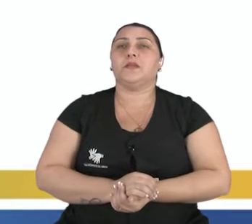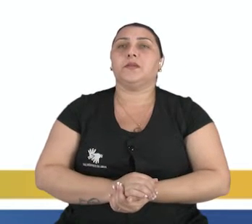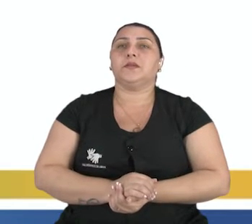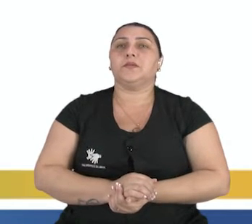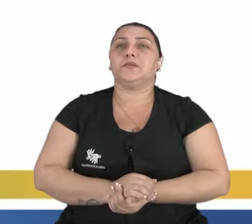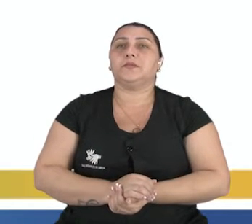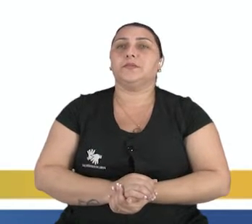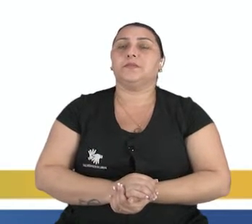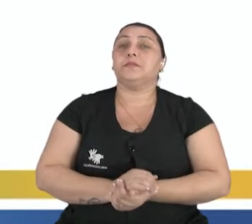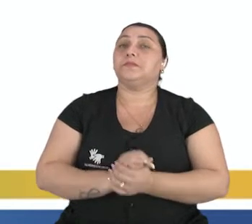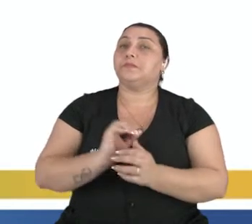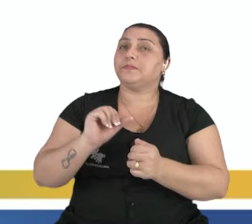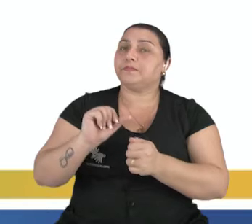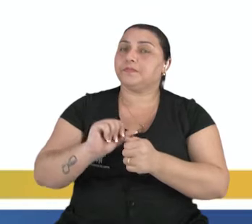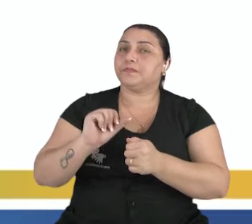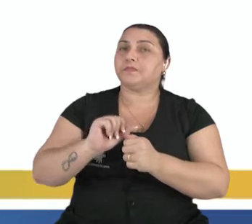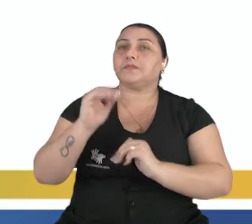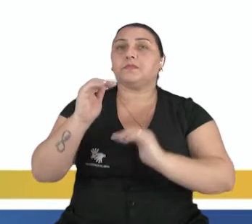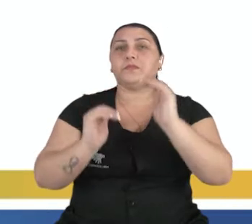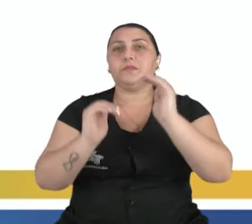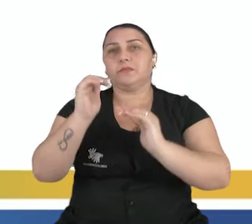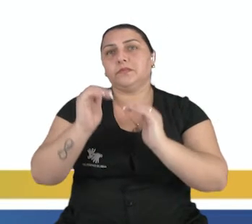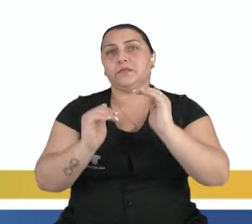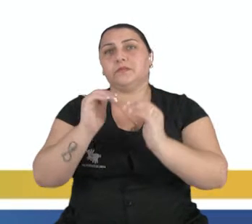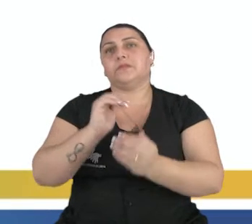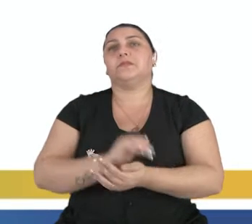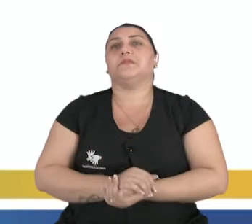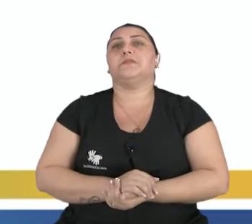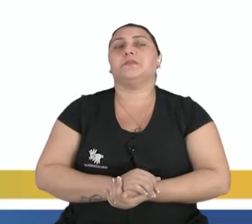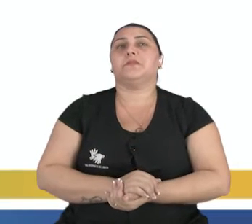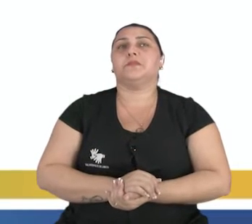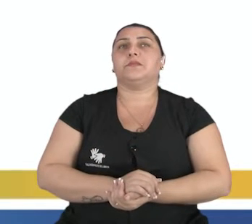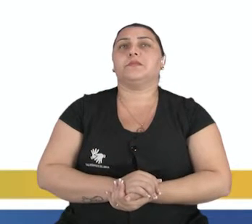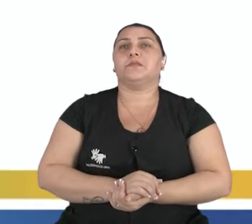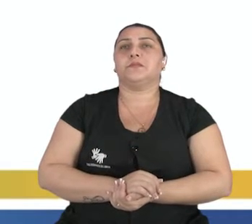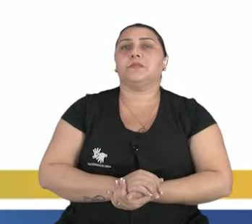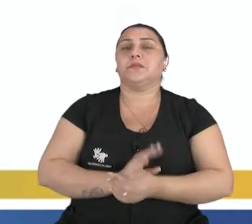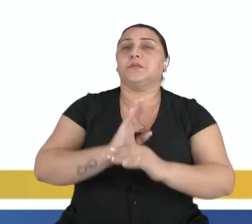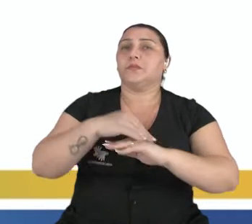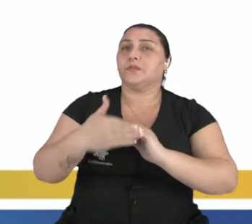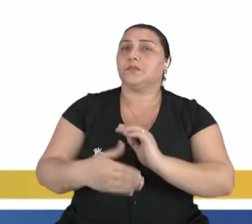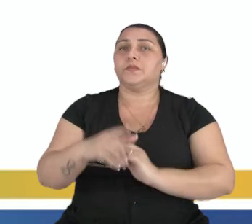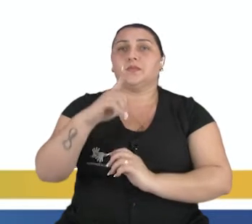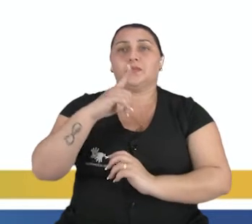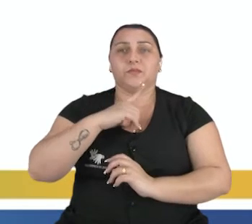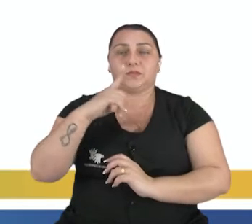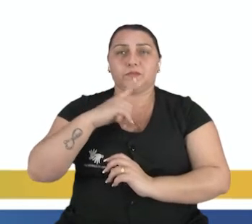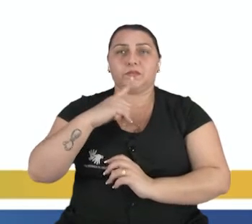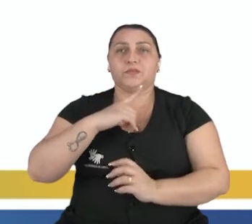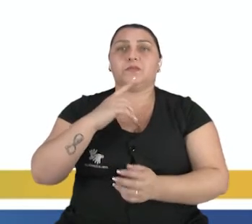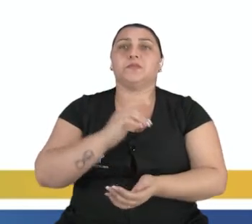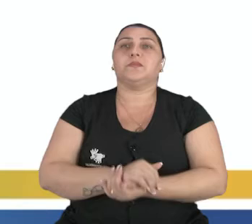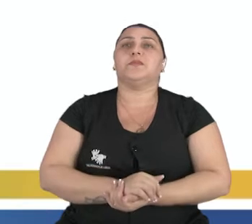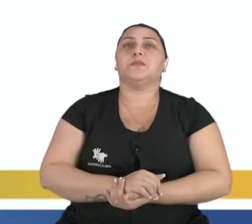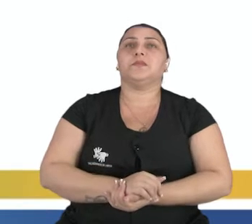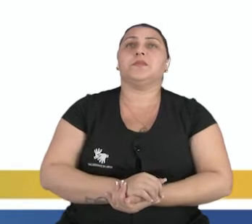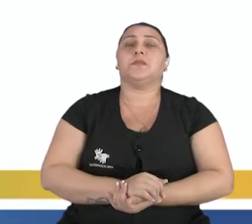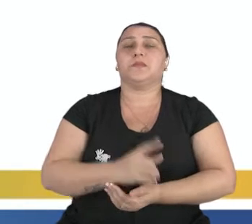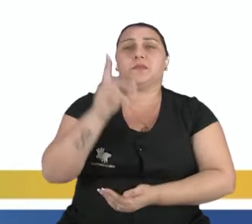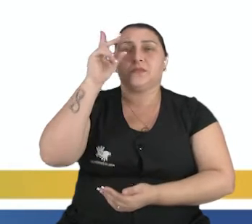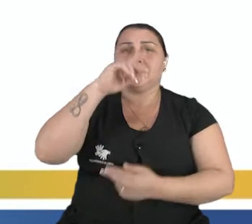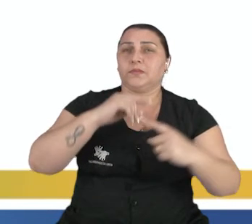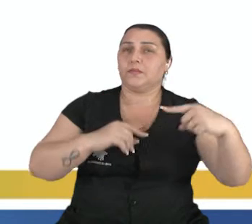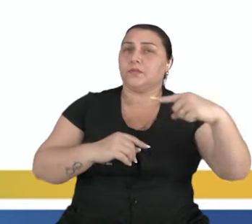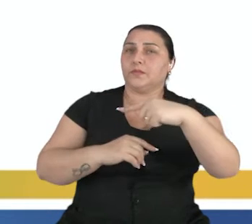também é possível fazer esse balanceamento da equação. Ou seja, tudo que tiver no reagente, lembra da